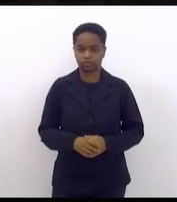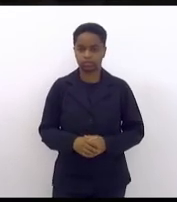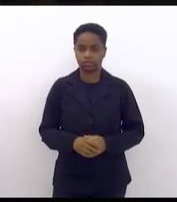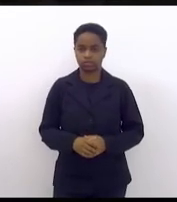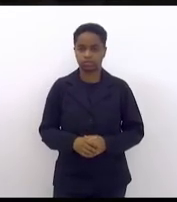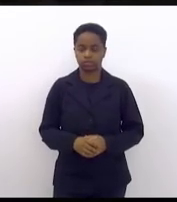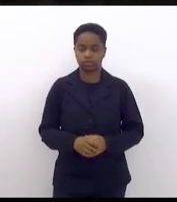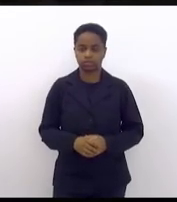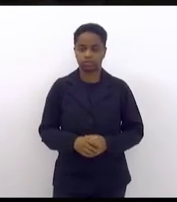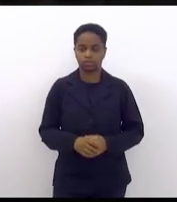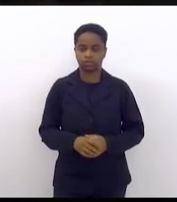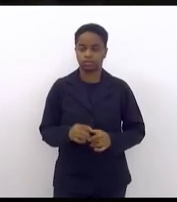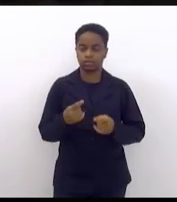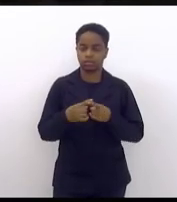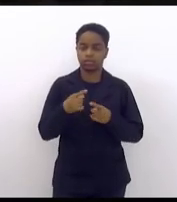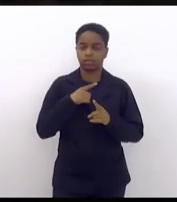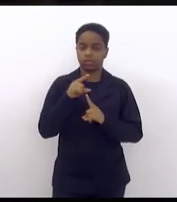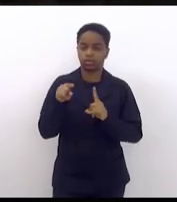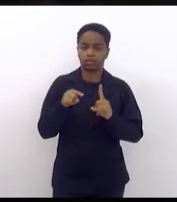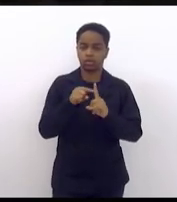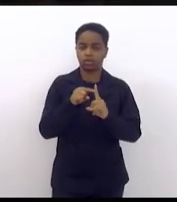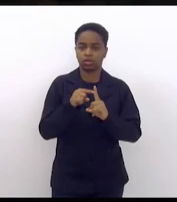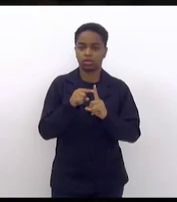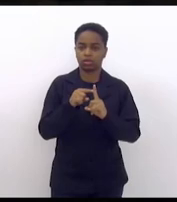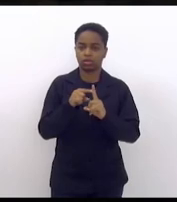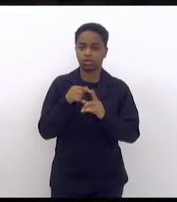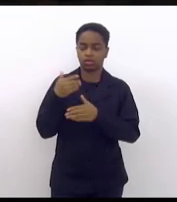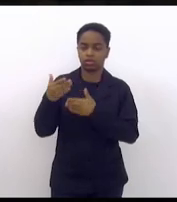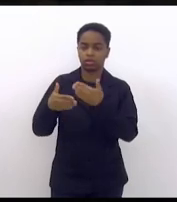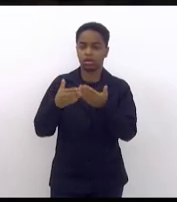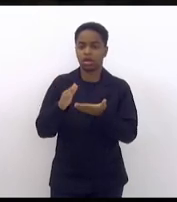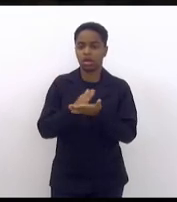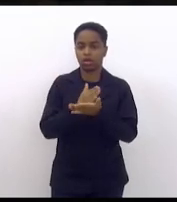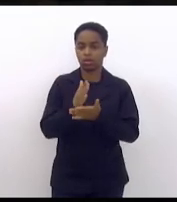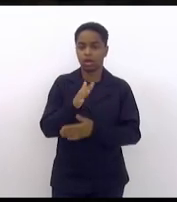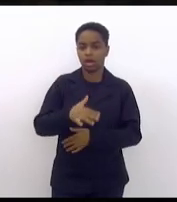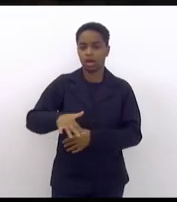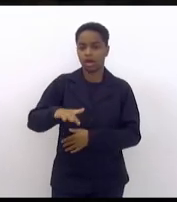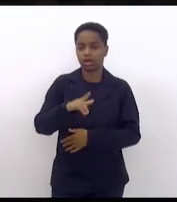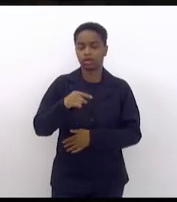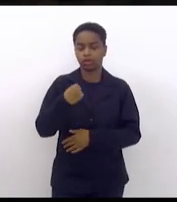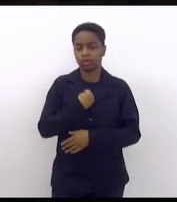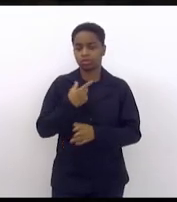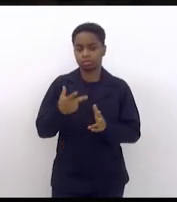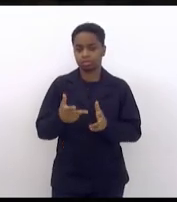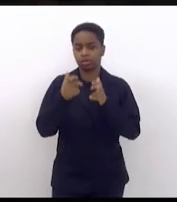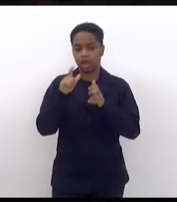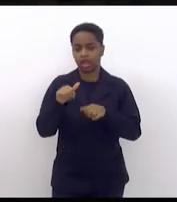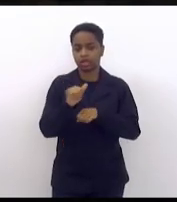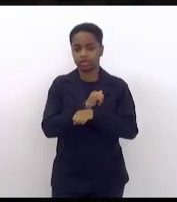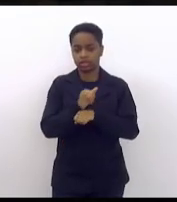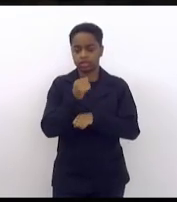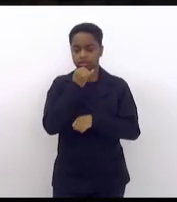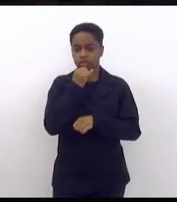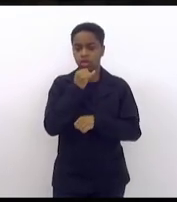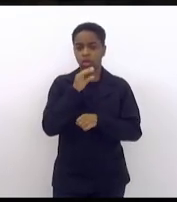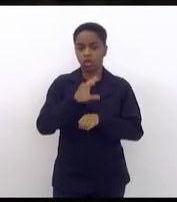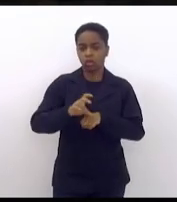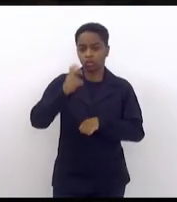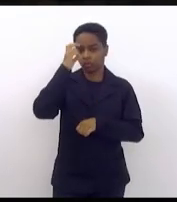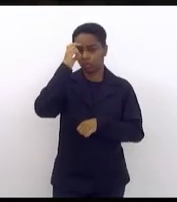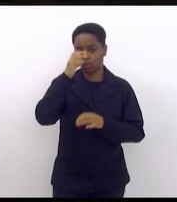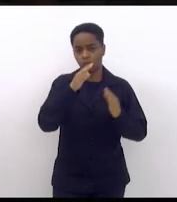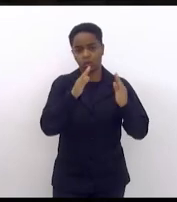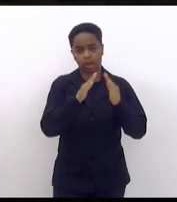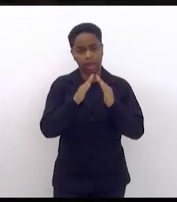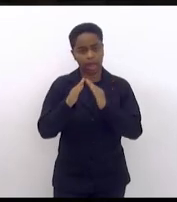de desenvolvimento de algumas áreas que nós compreendemos estratégicas, como cultura, como habitação.